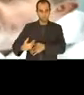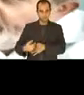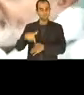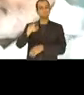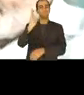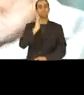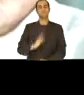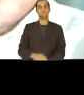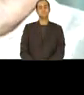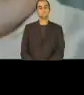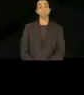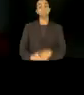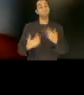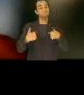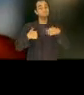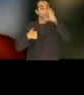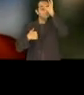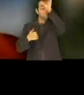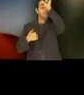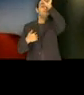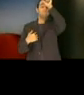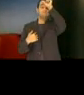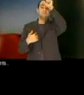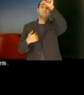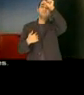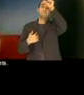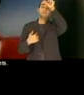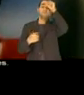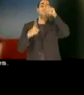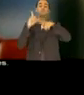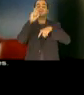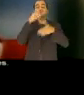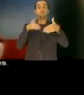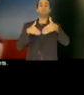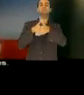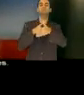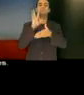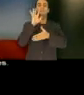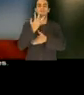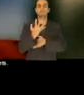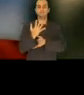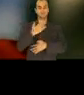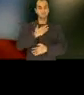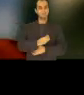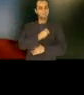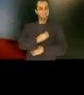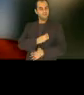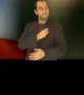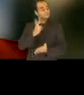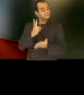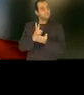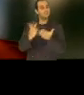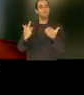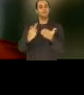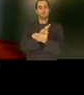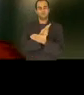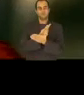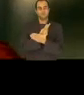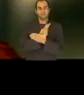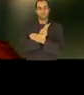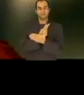no meu governo e no Brasil. Eu tive que aprender e aprendi a encarar as dificuldades. A minha vida foi